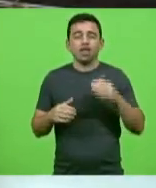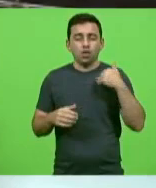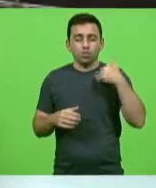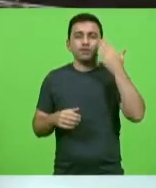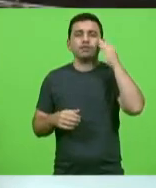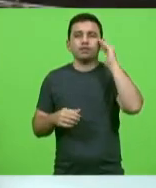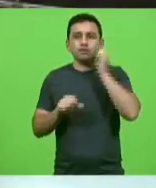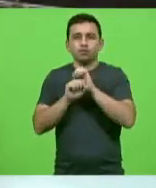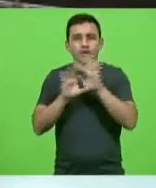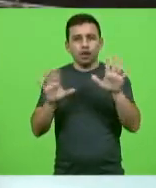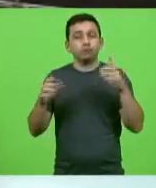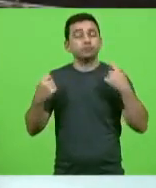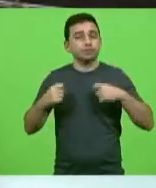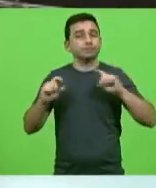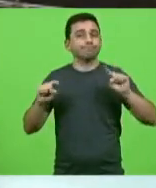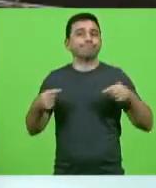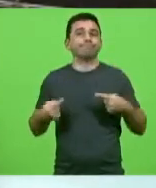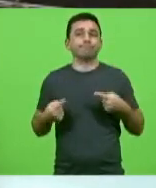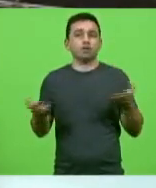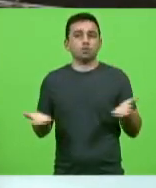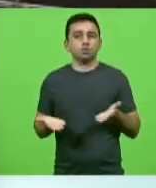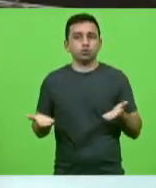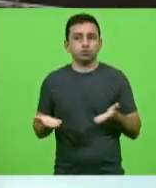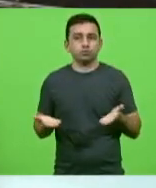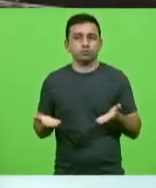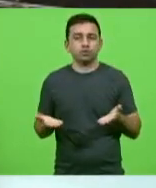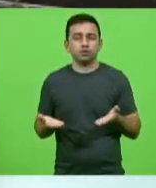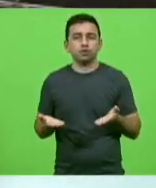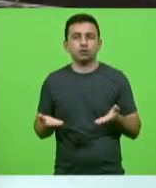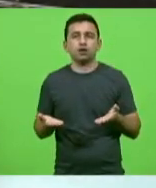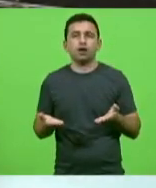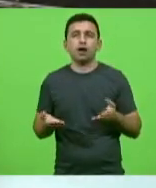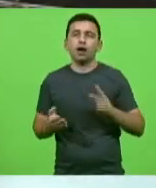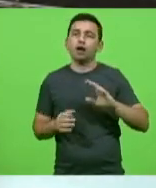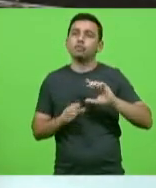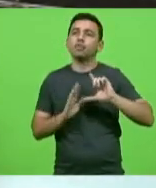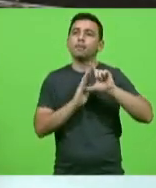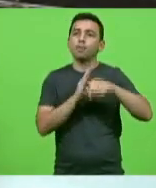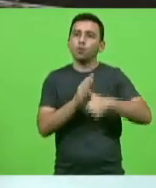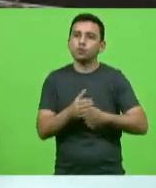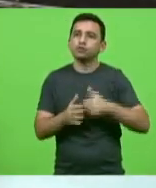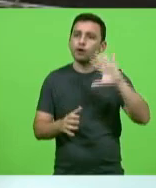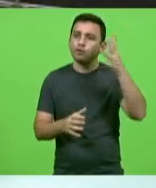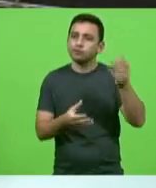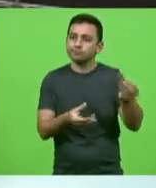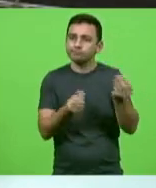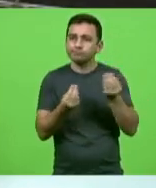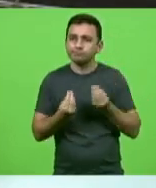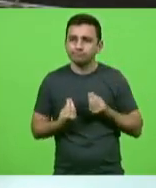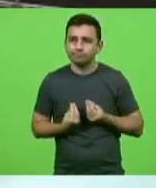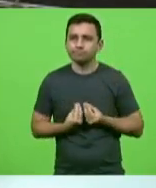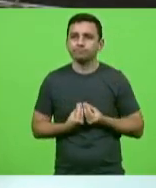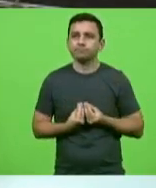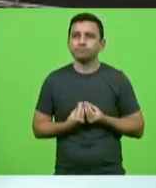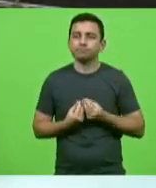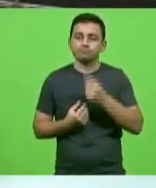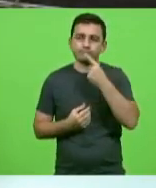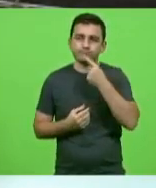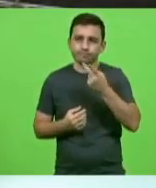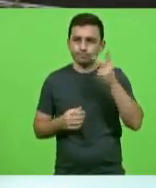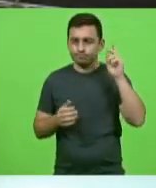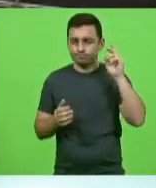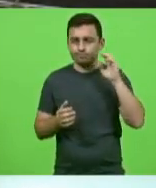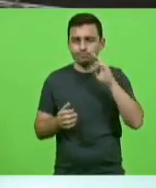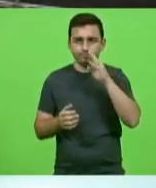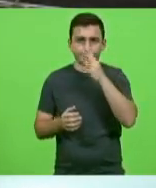hoje devem ser confrontar com os fatos ocorridos após o recebimento da